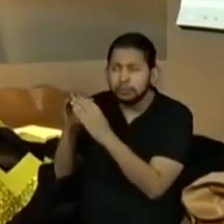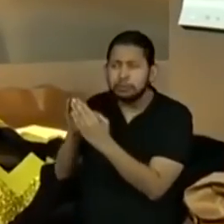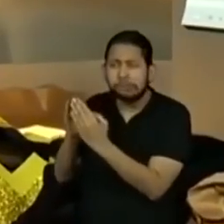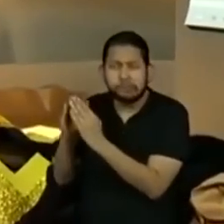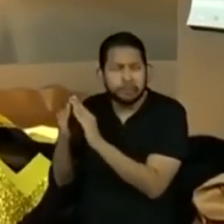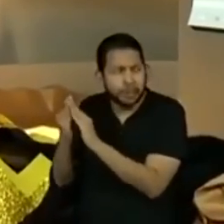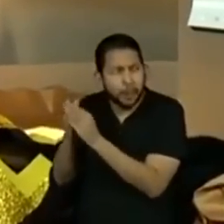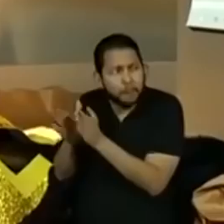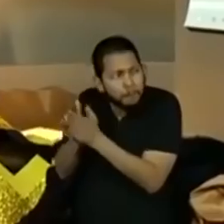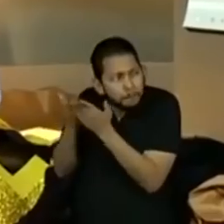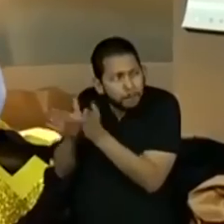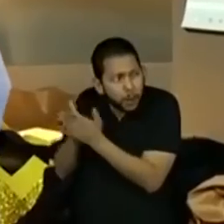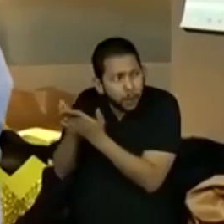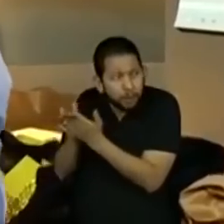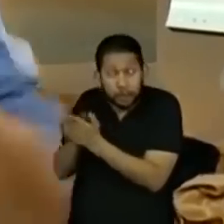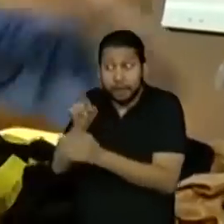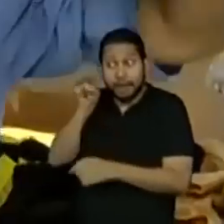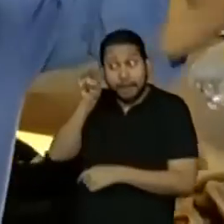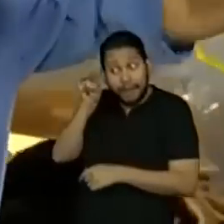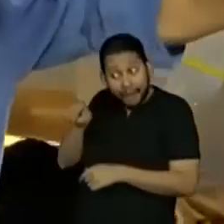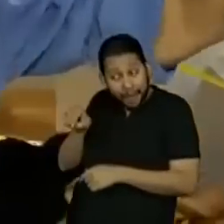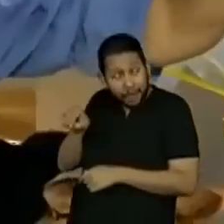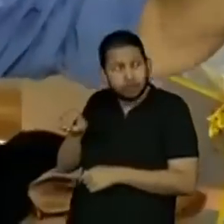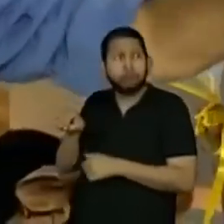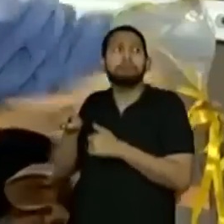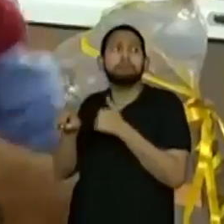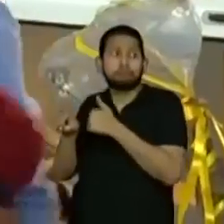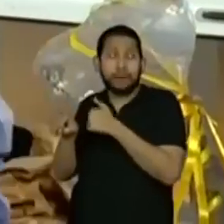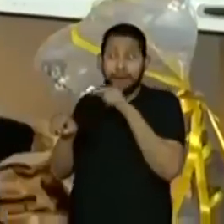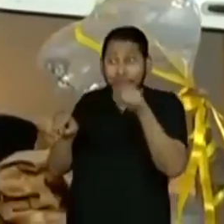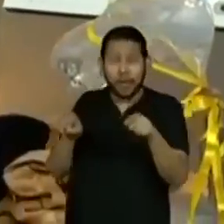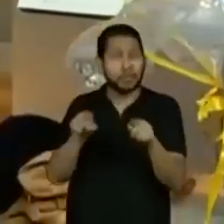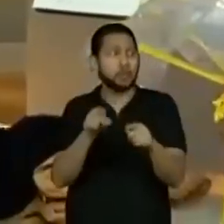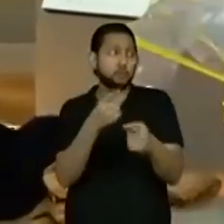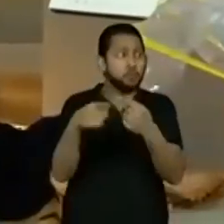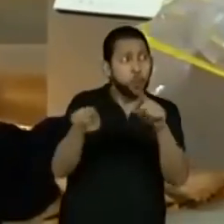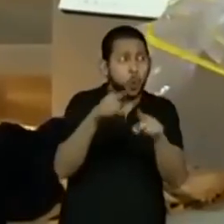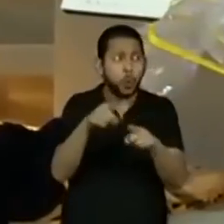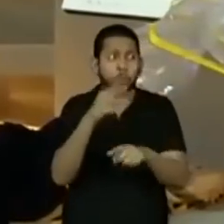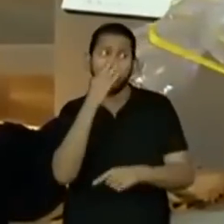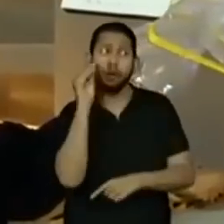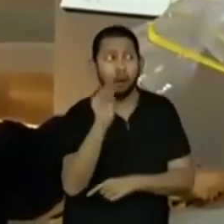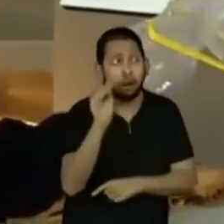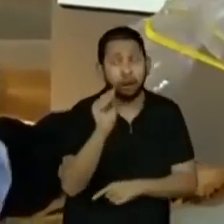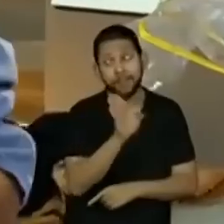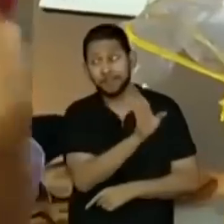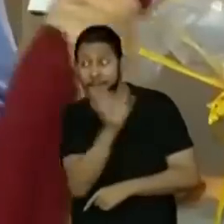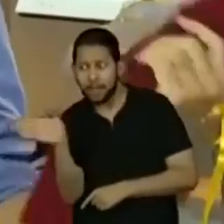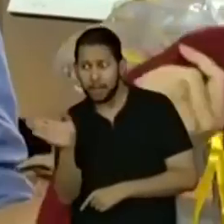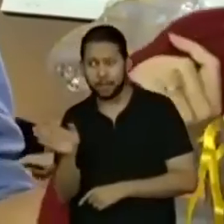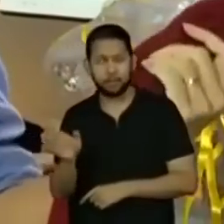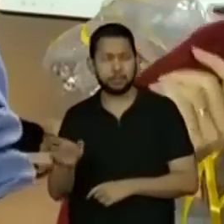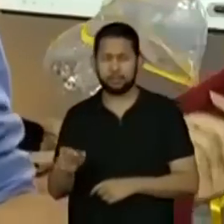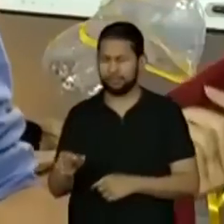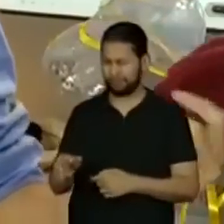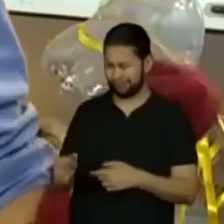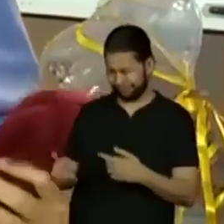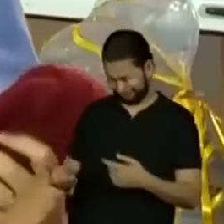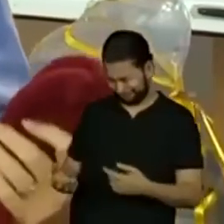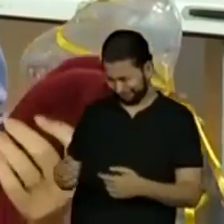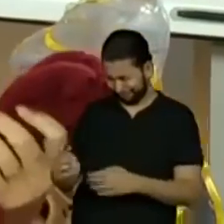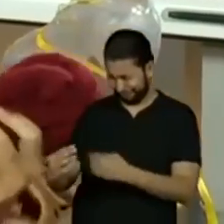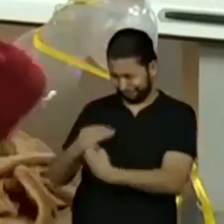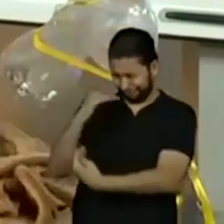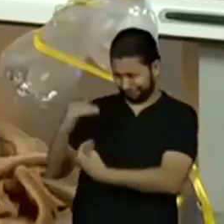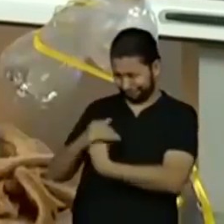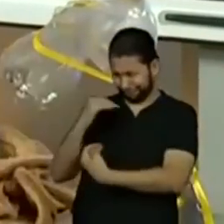mais pobre. Você não fique naquela que tem muita música, você vá para outra. Ele: o quê? Como que um animal estúpido